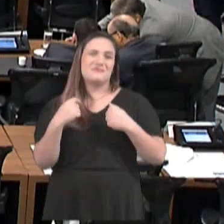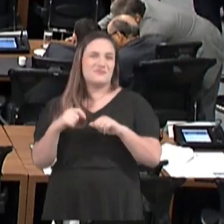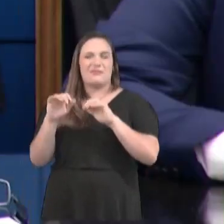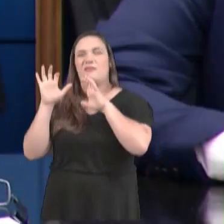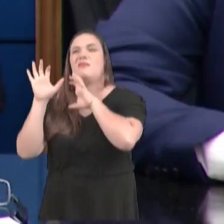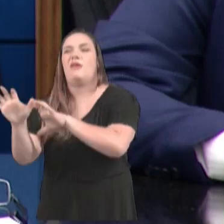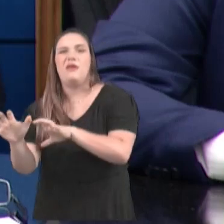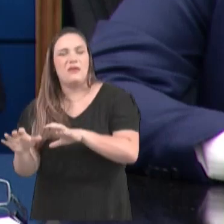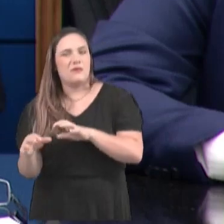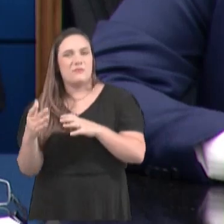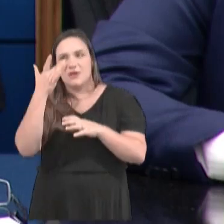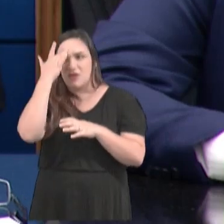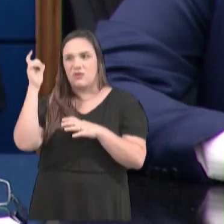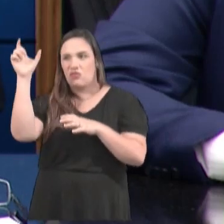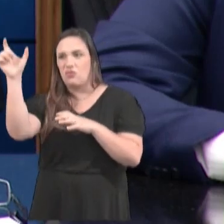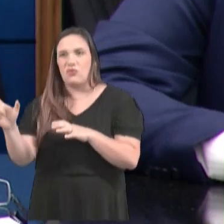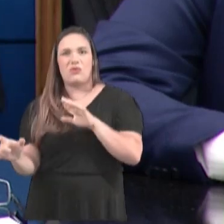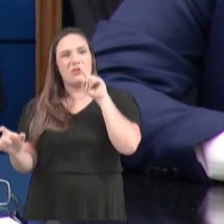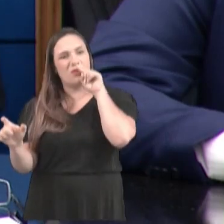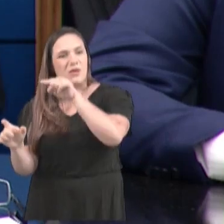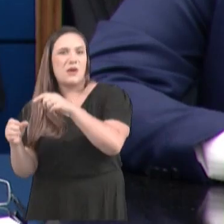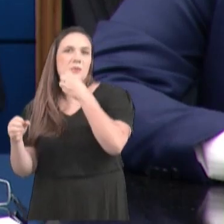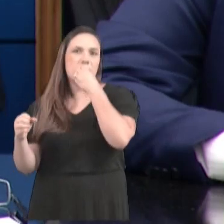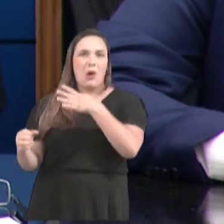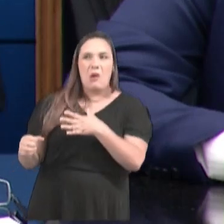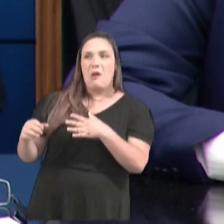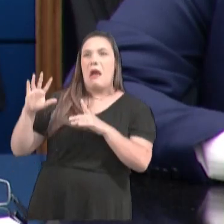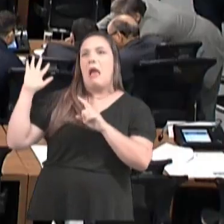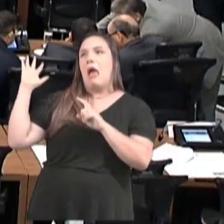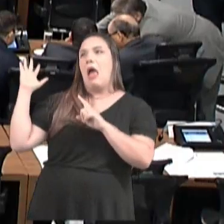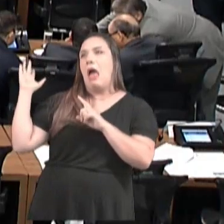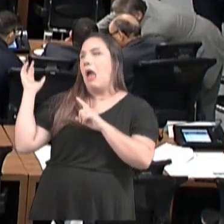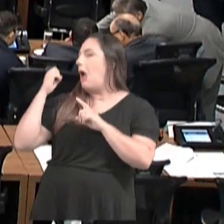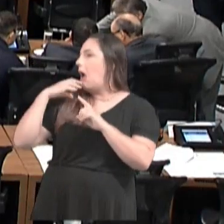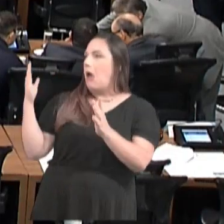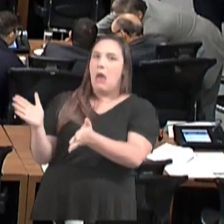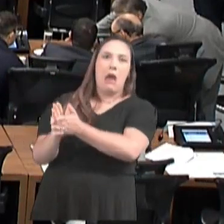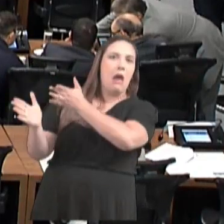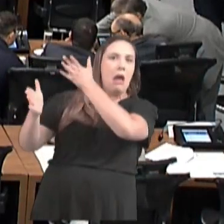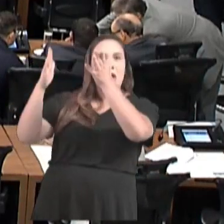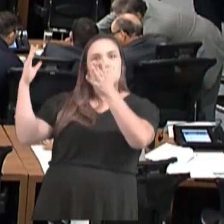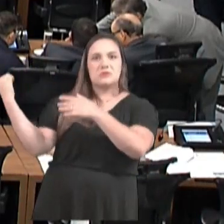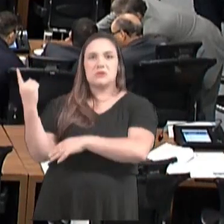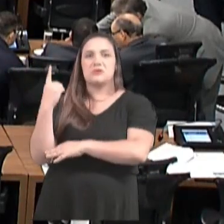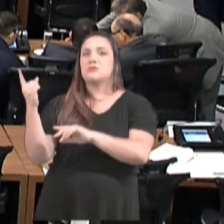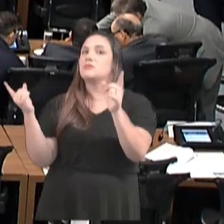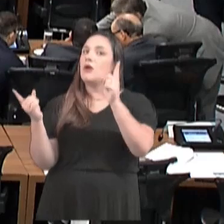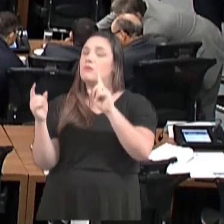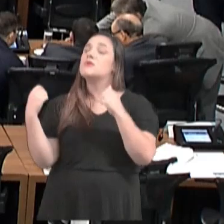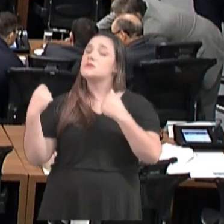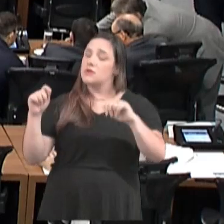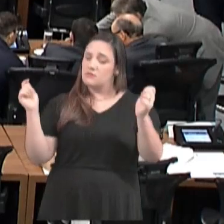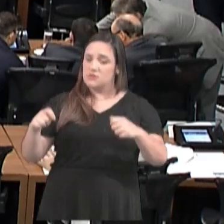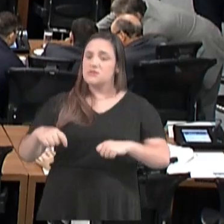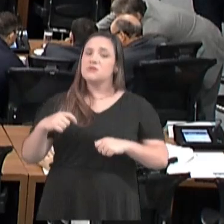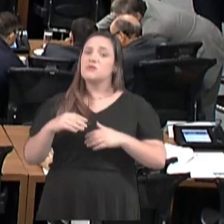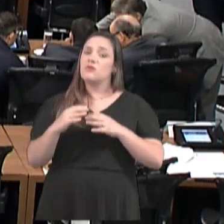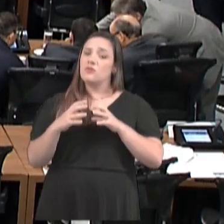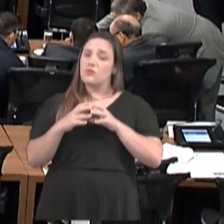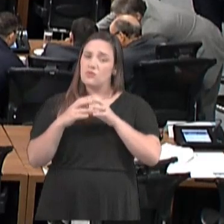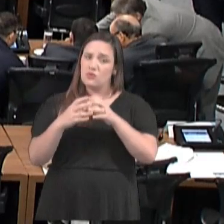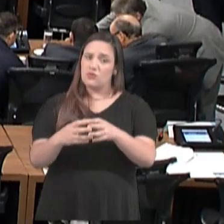personalismo, né? De o cara é bom, o cara é mito sozinho. Não, ele tem que ter capacidade de gerir uma